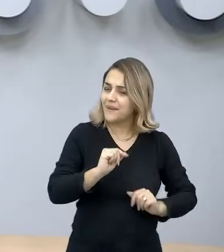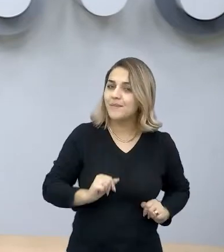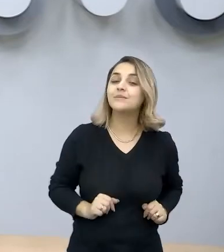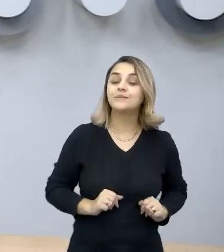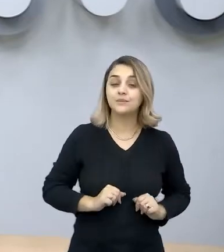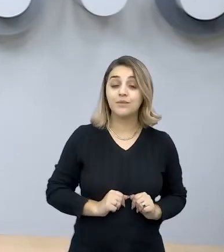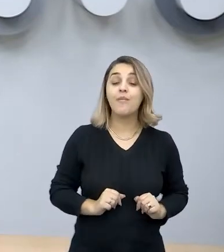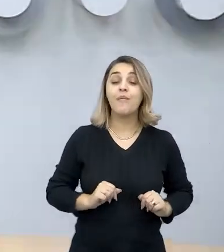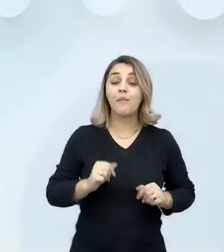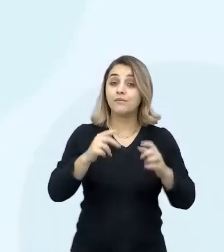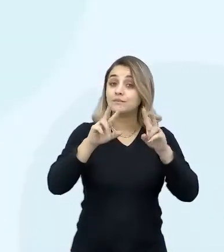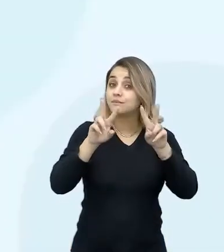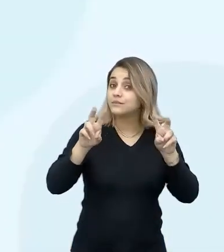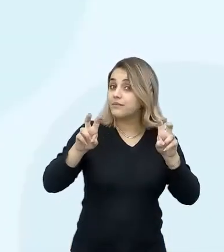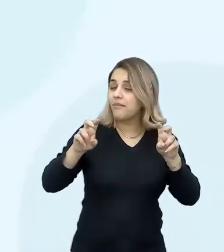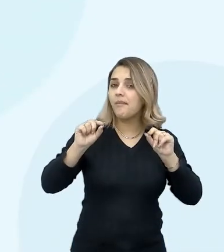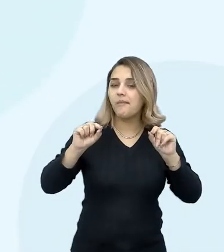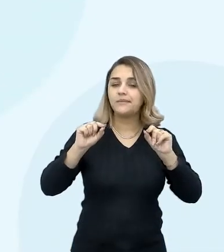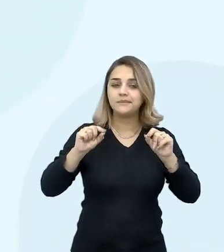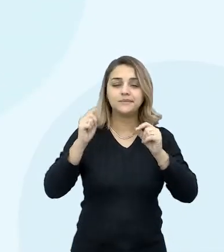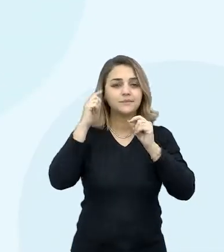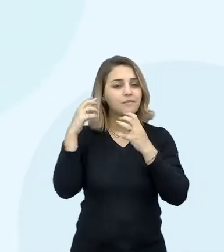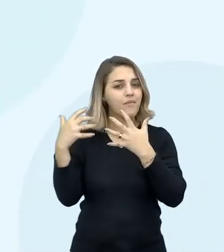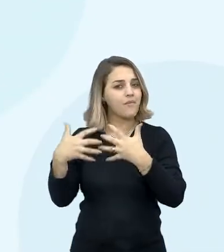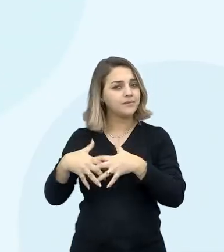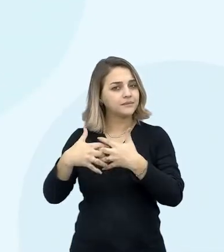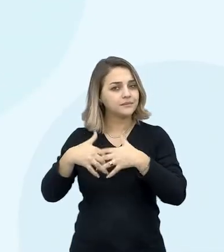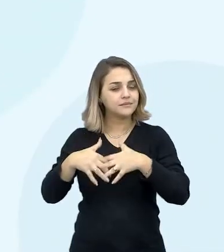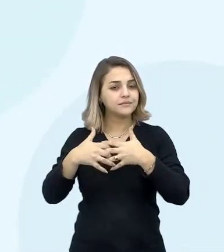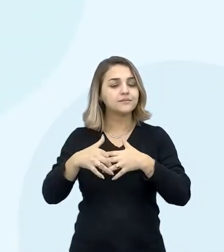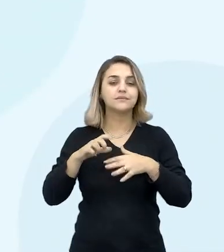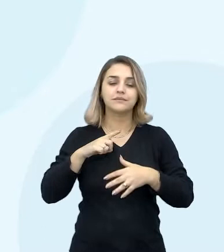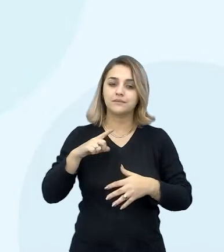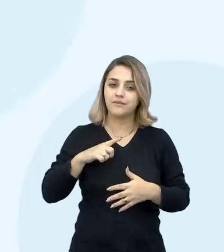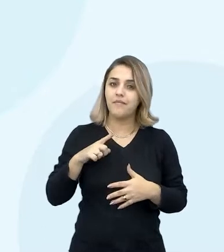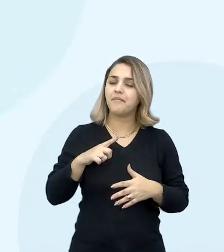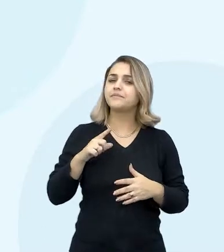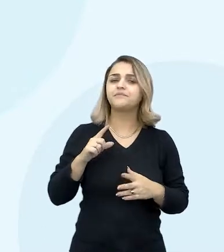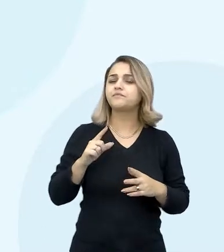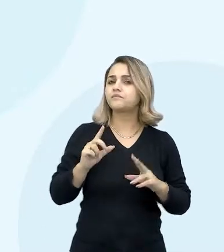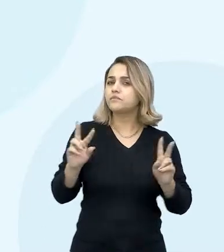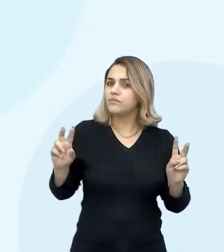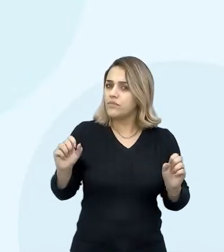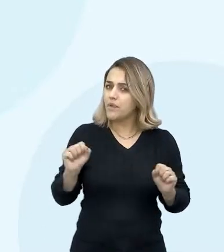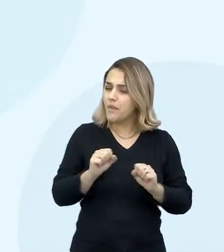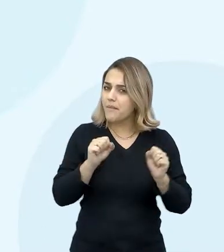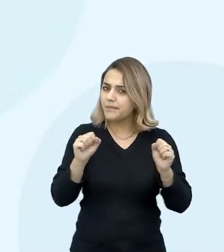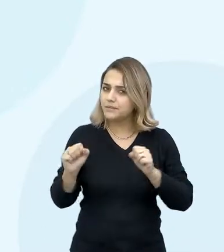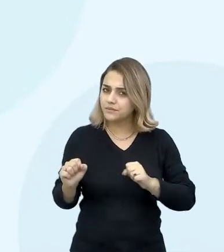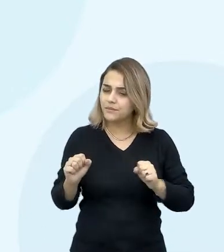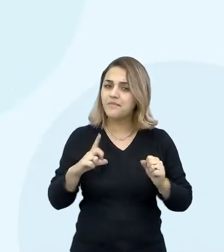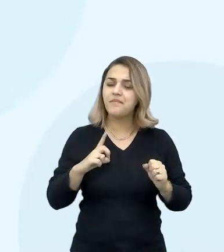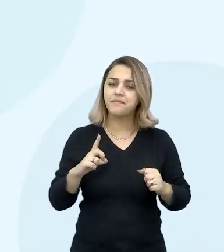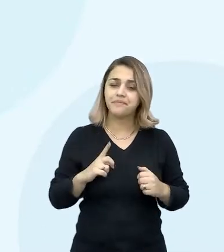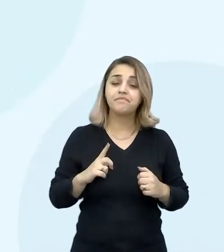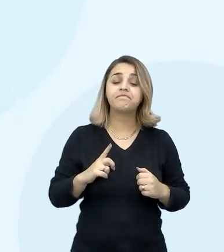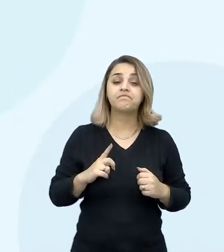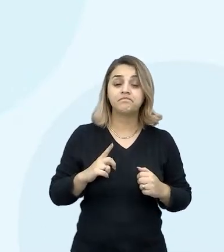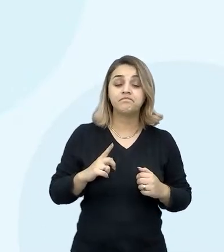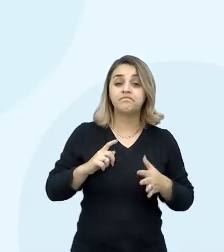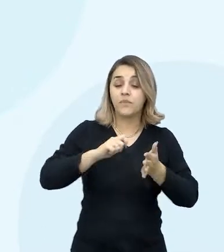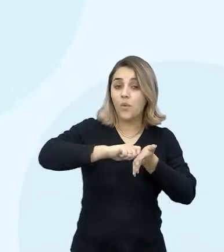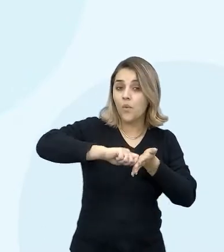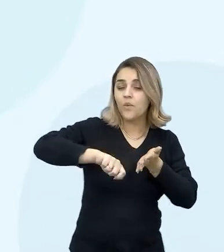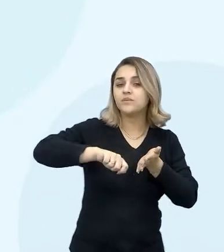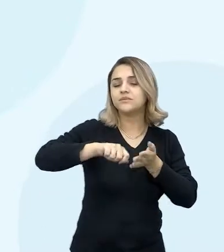reflexões sobre o poder do contrato social às redes. O aprofundamento, né, de que